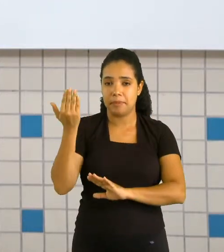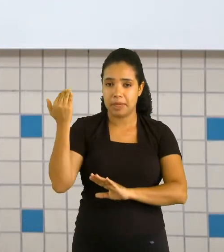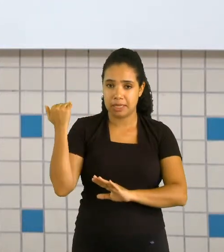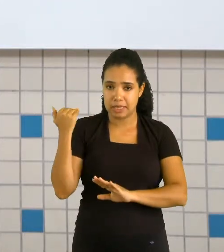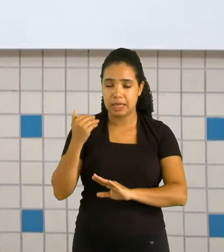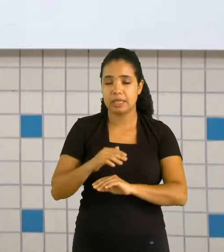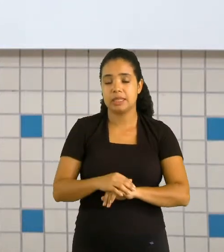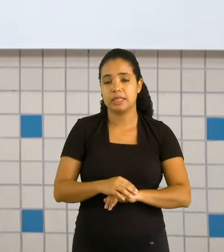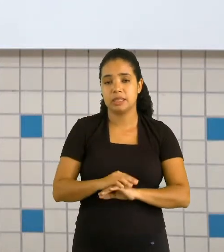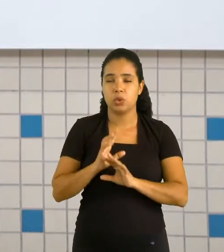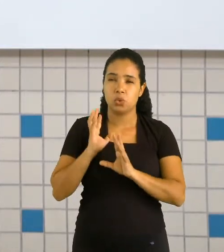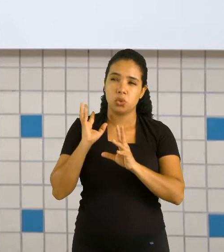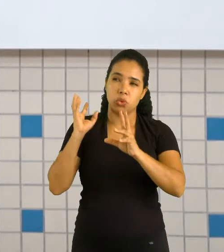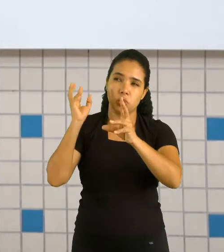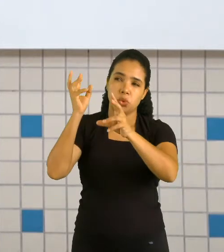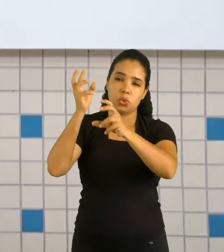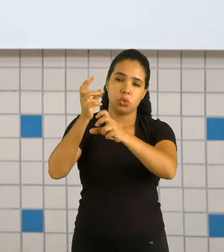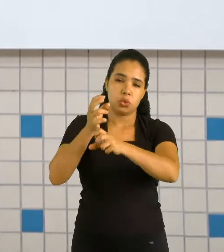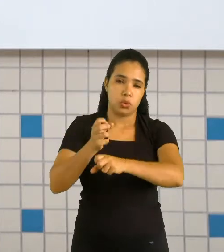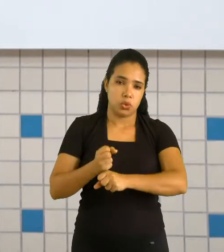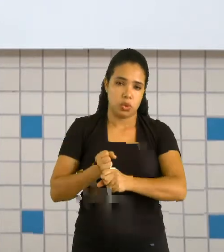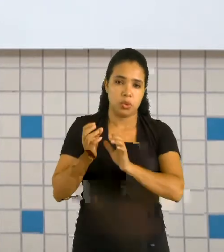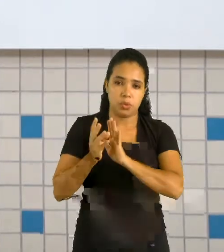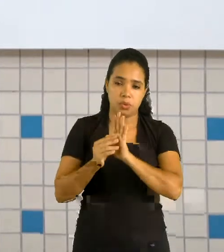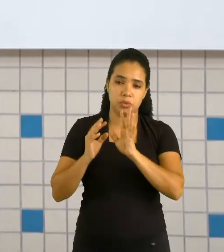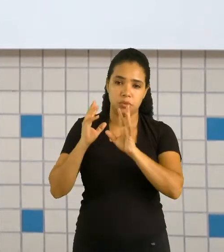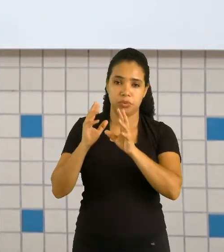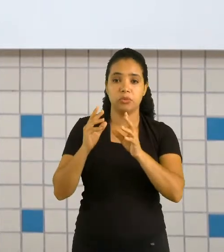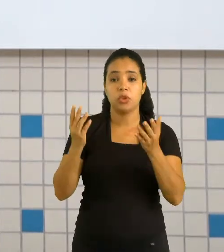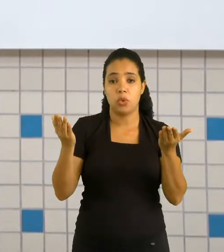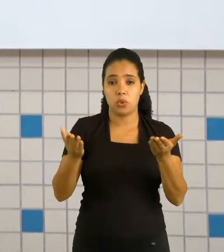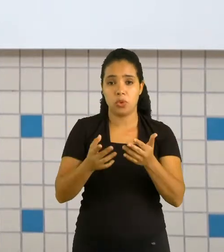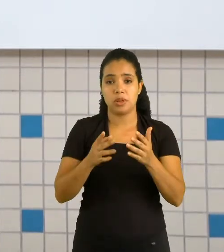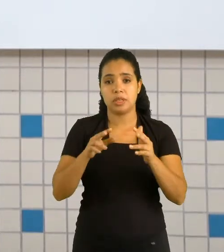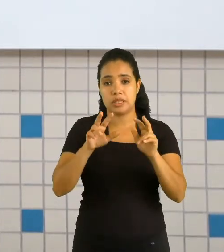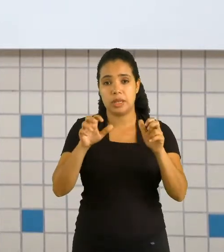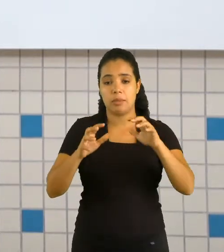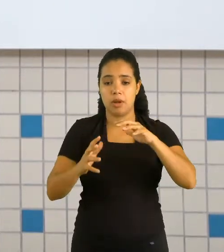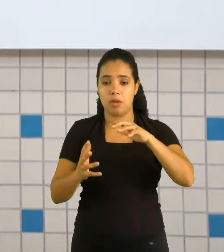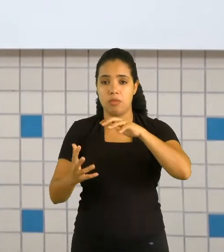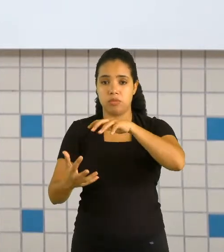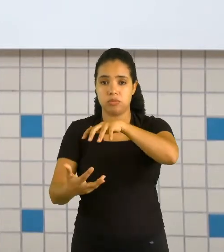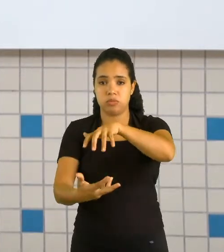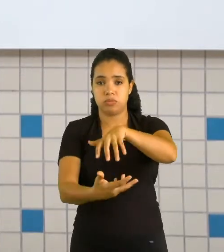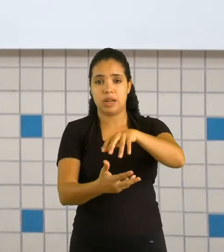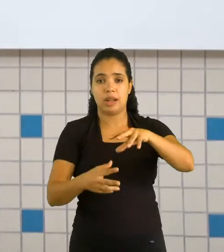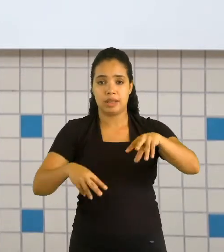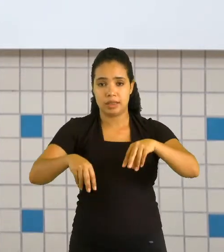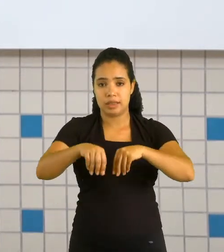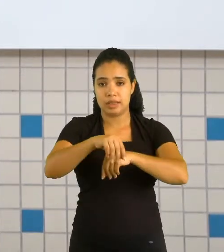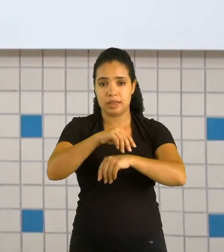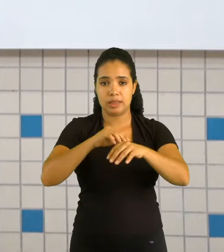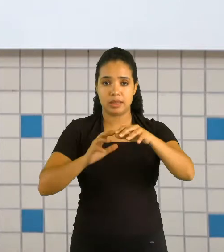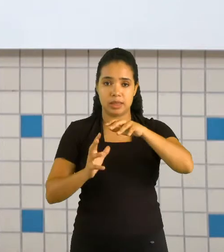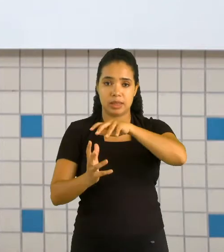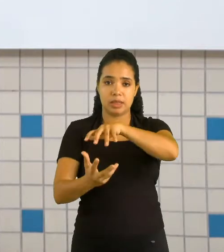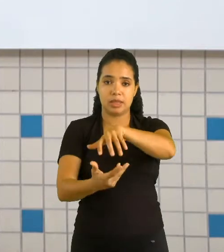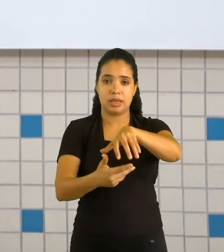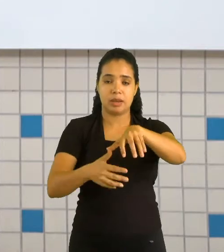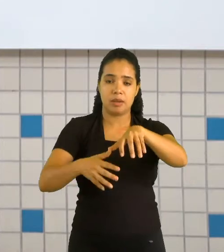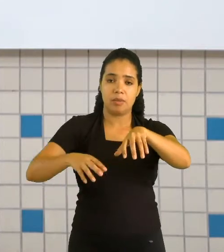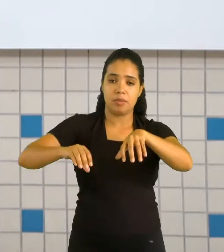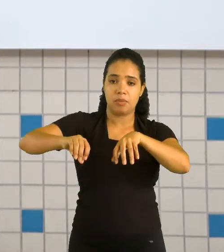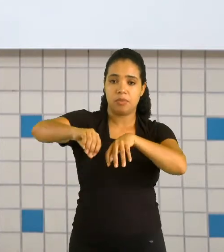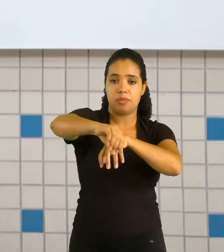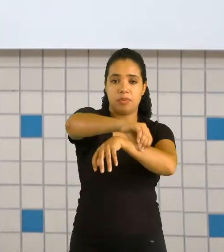aulas passadas. Vamos estudar um pouquinho mais sobre rotação da Terra e translação e, em seguida, iremos tratar sobre a